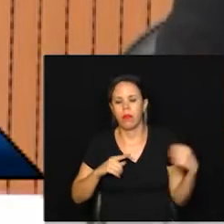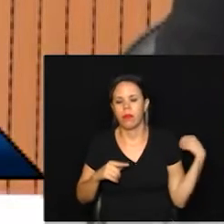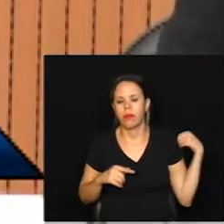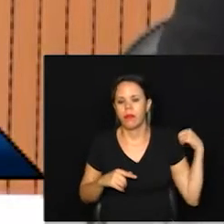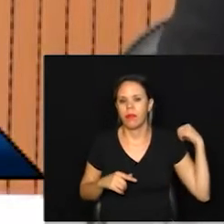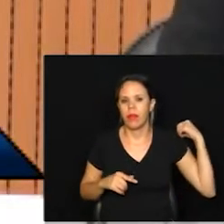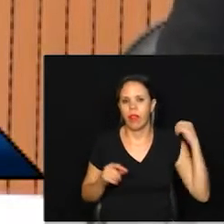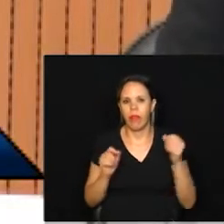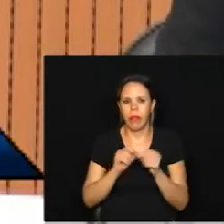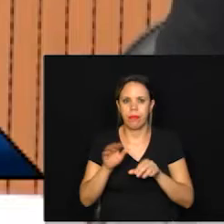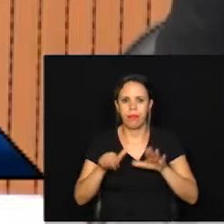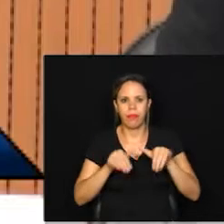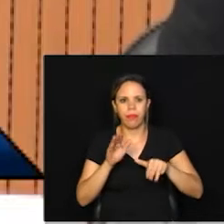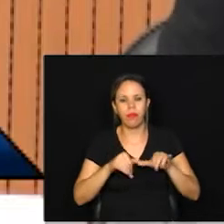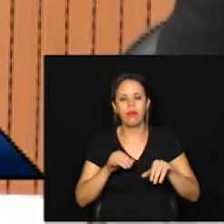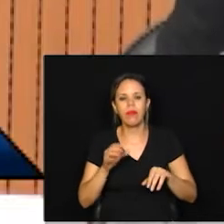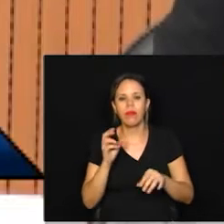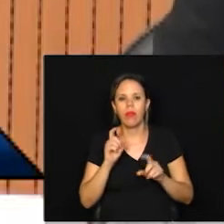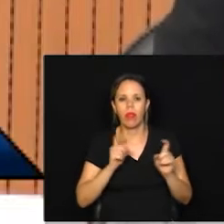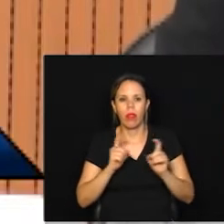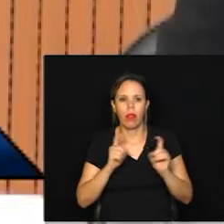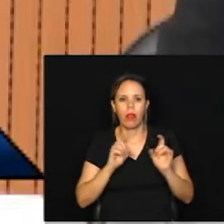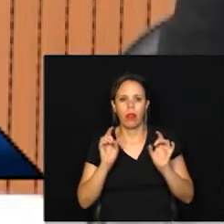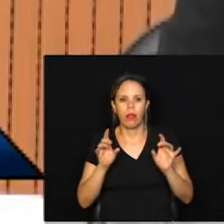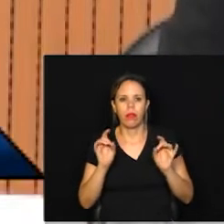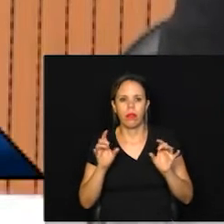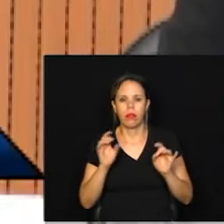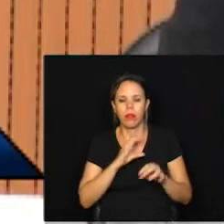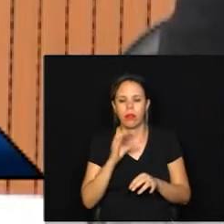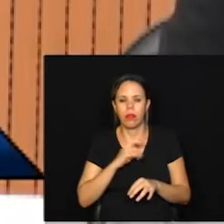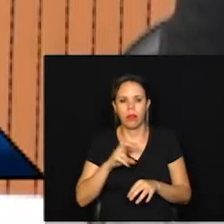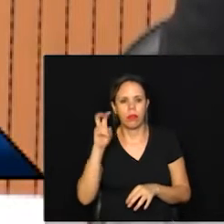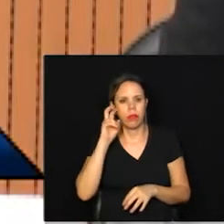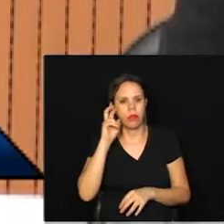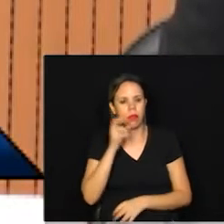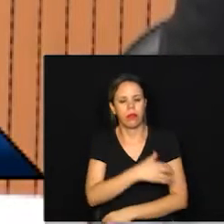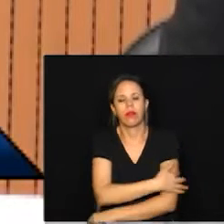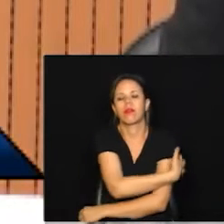fazer, convocar uma reunião extraordinária para